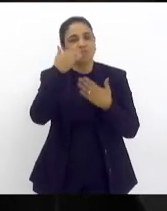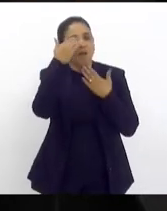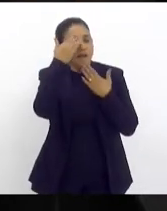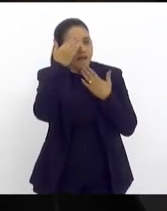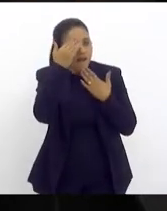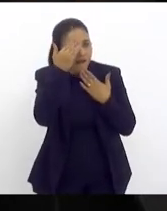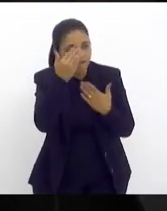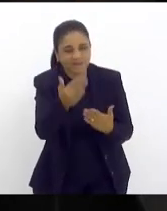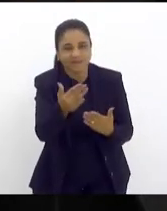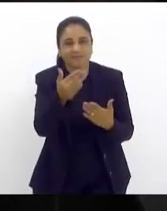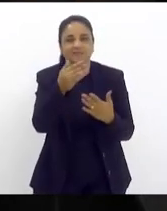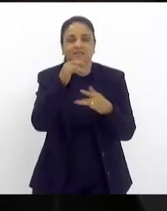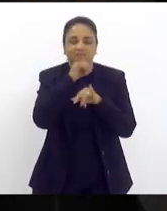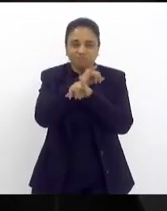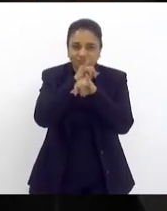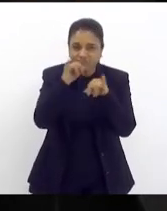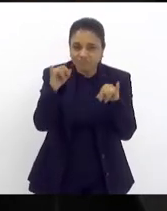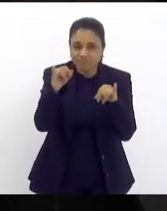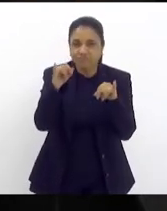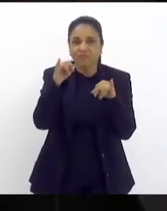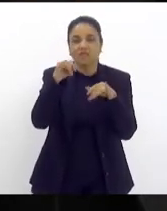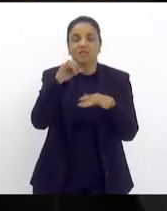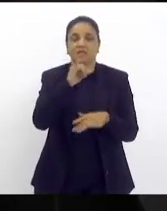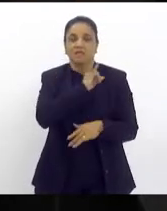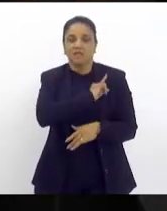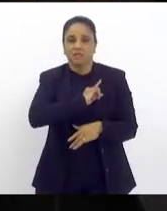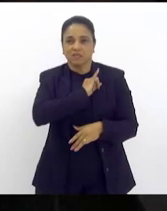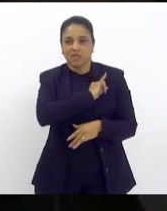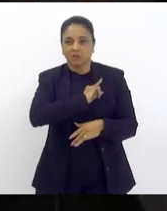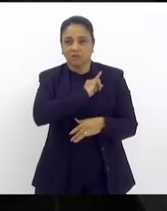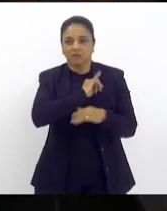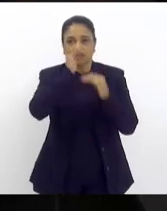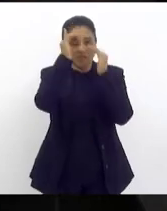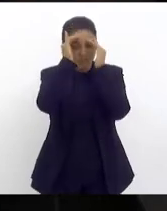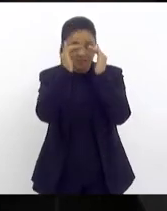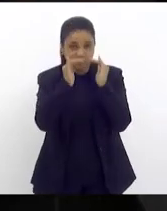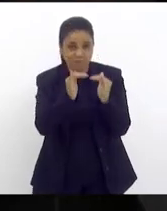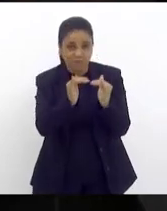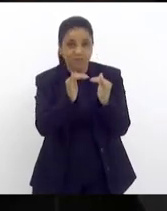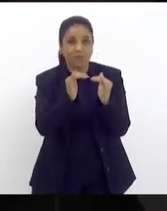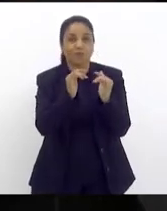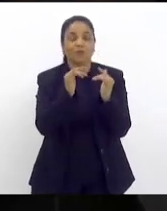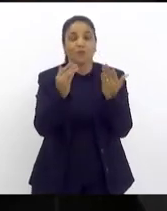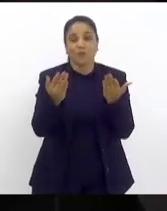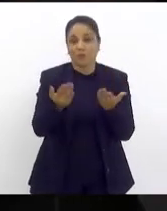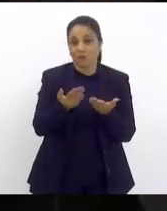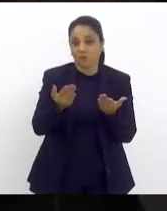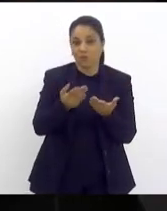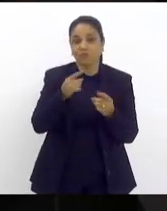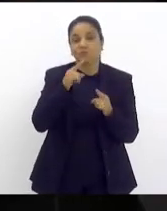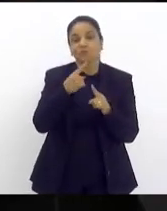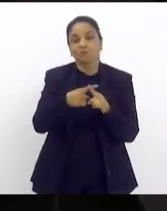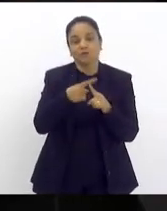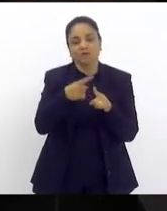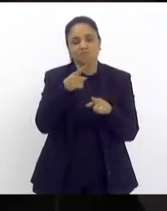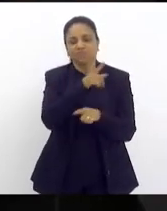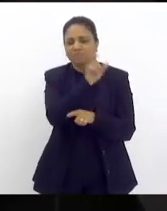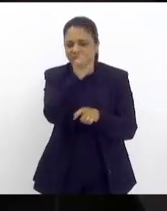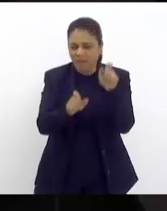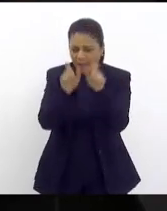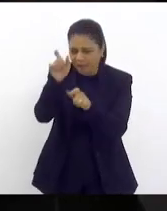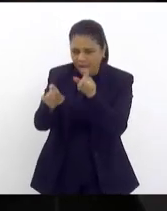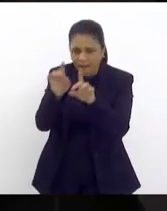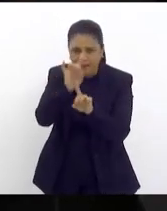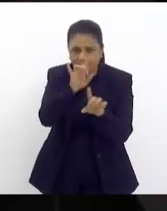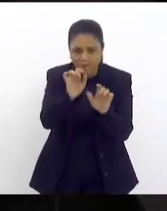agradecer, em dizer a vocês que Itaguaí hoje só tem respeito porque cada um de vocês se dedica ao máximo para fazer